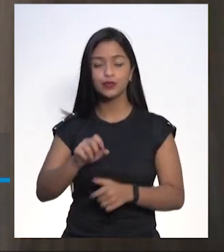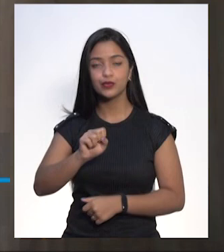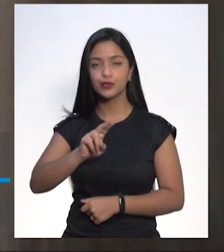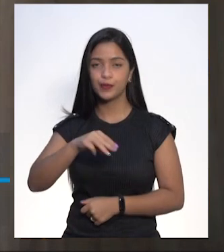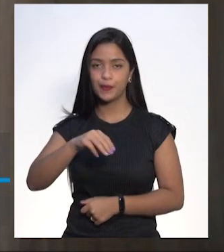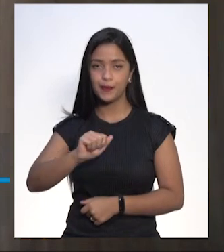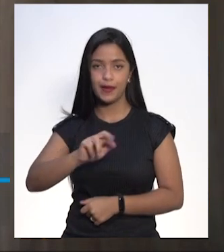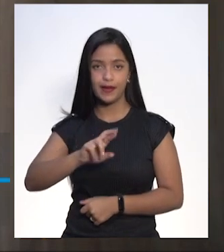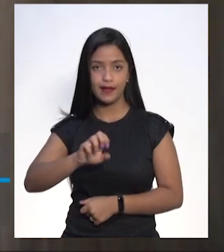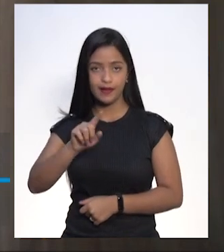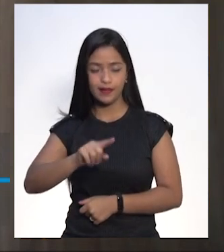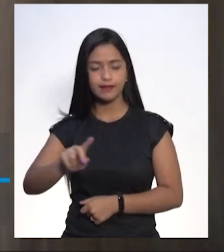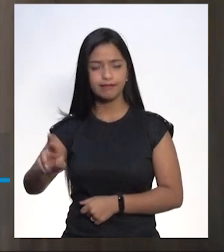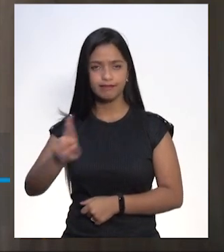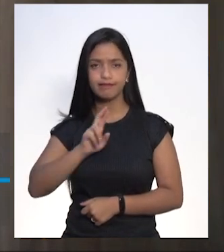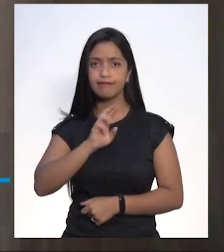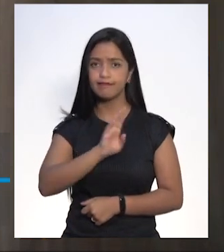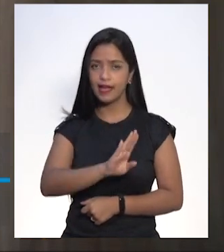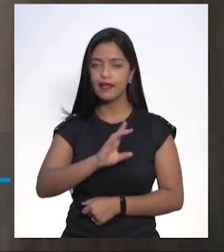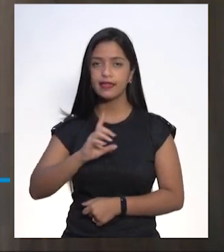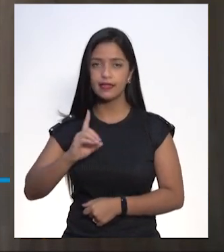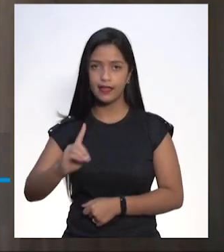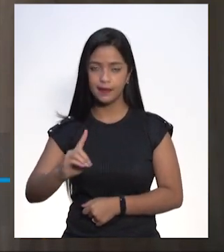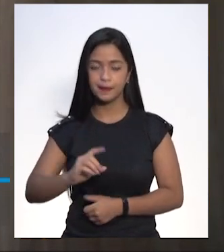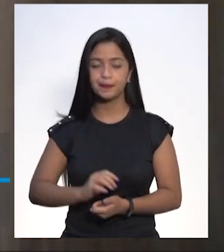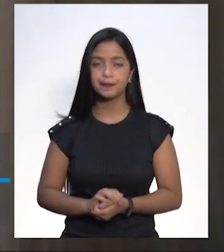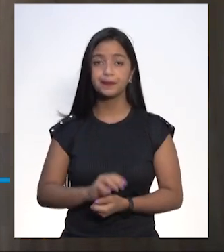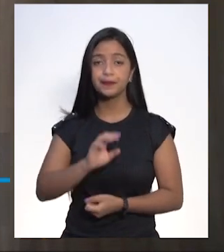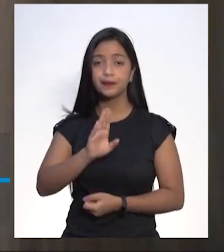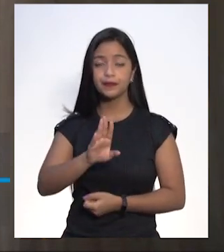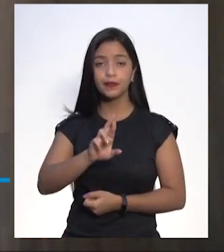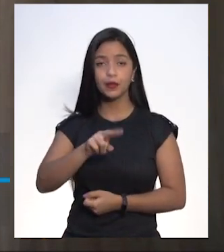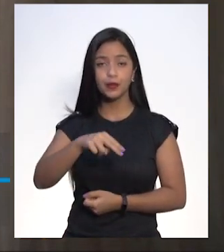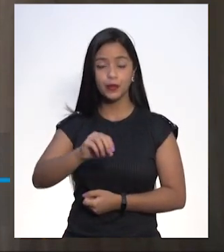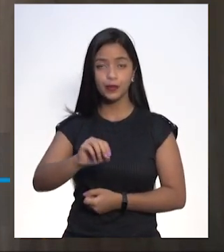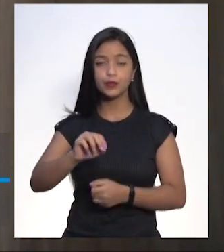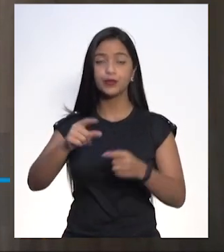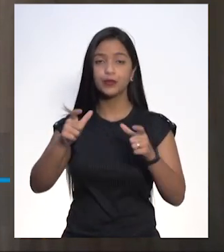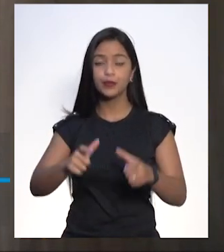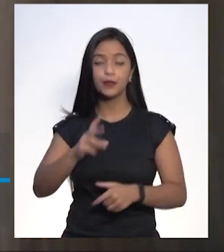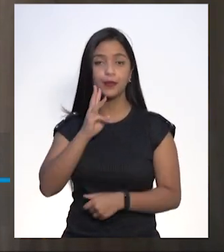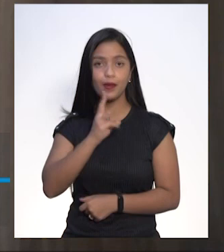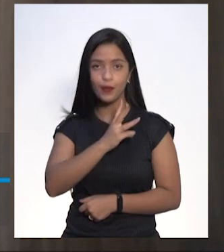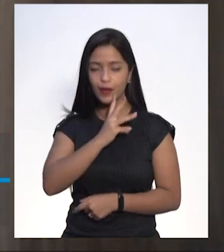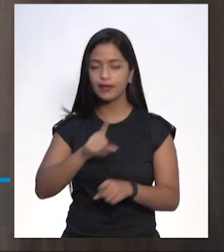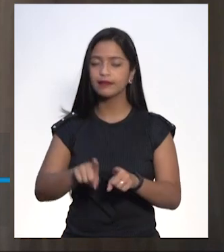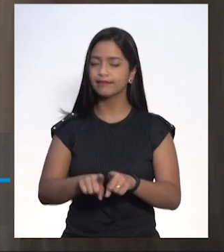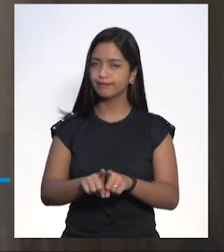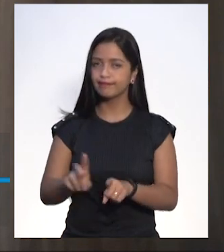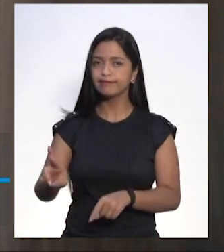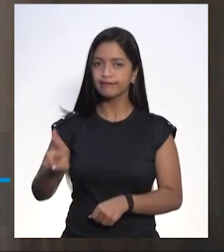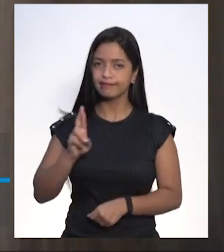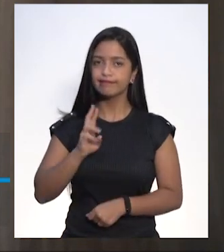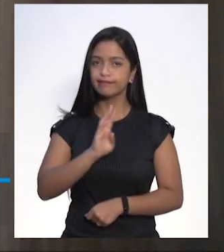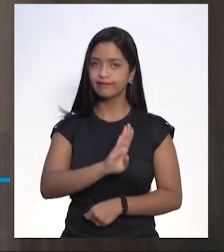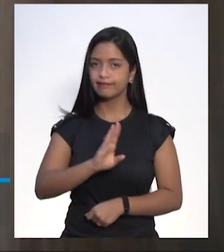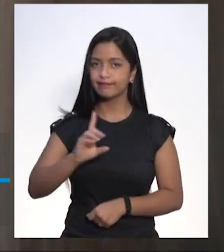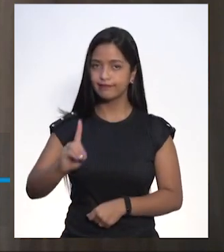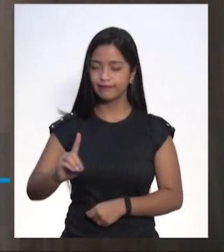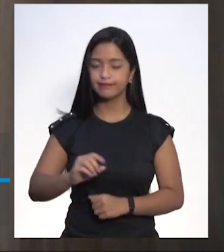Sumaré, B e D. Bruno e Anne, da Escola Olavo Hansen, de Mauá, B e D. Tiago,